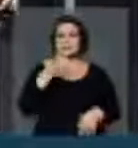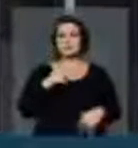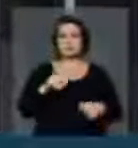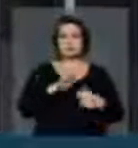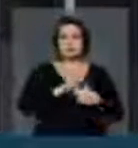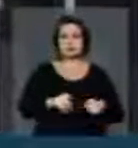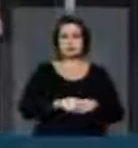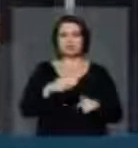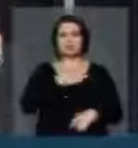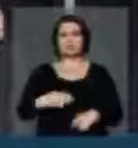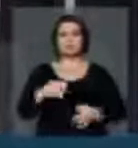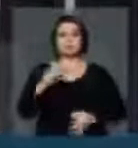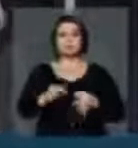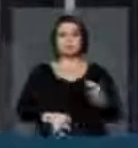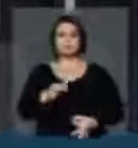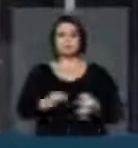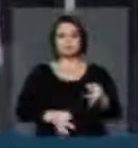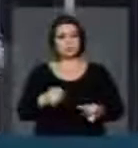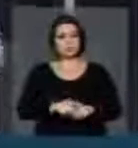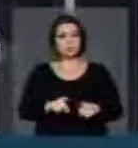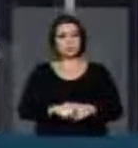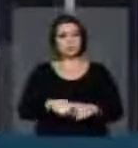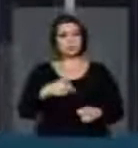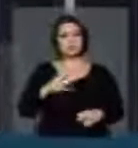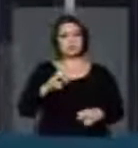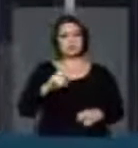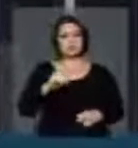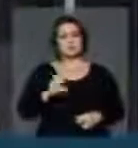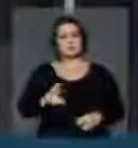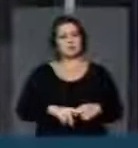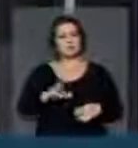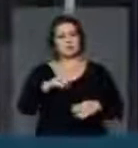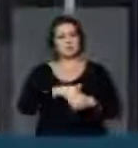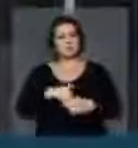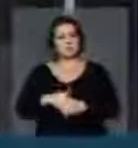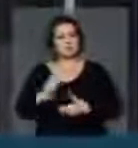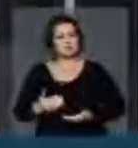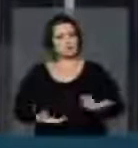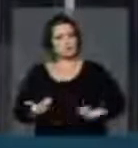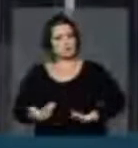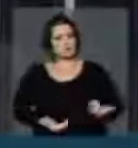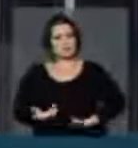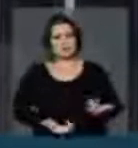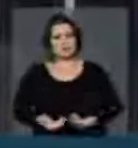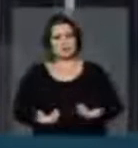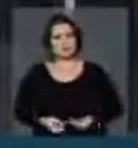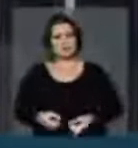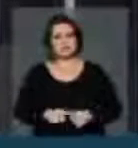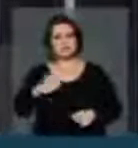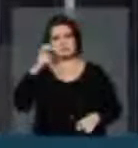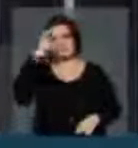o ministro da Justiça, o procurador eleitoral, as instituições, os serviços de inteligência do